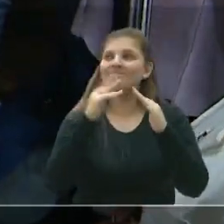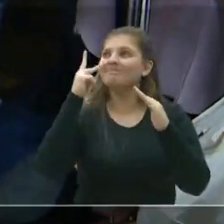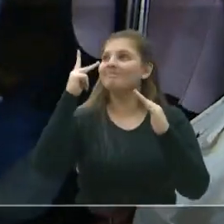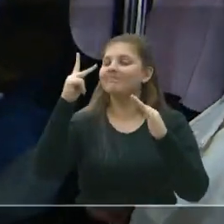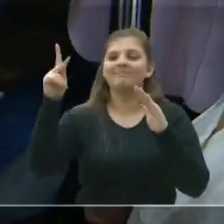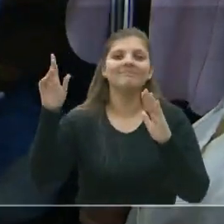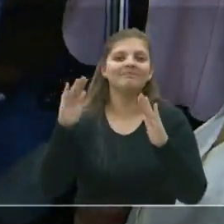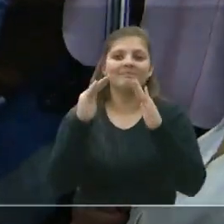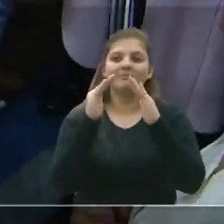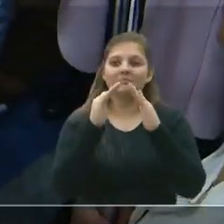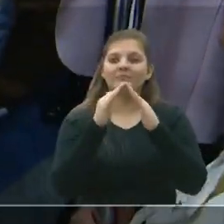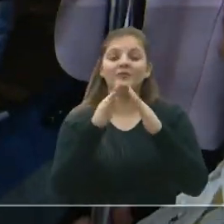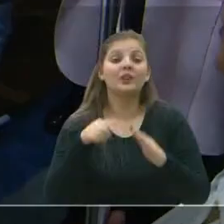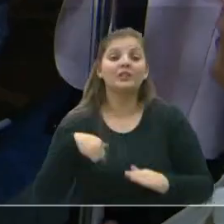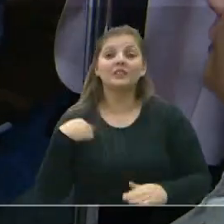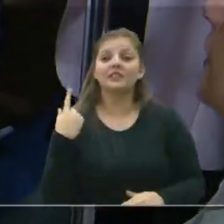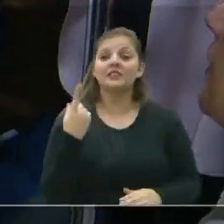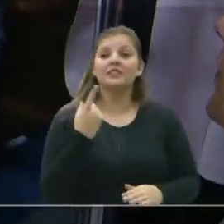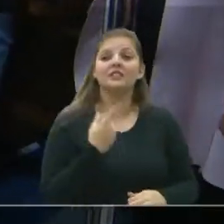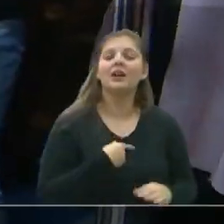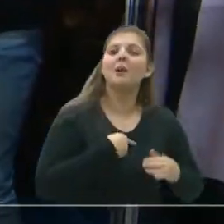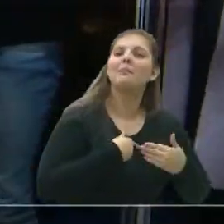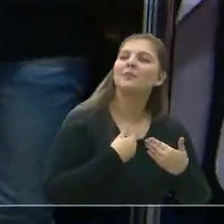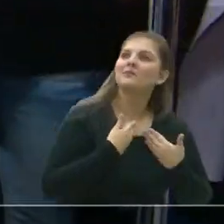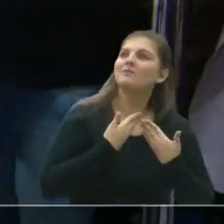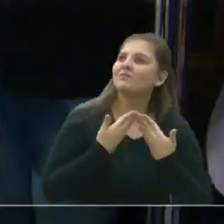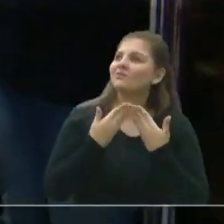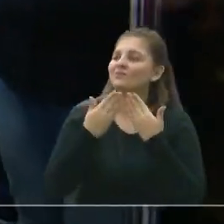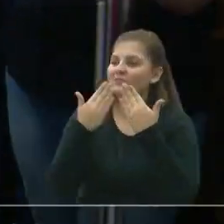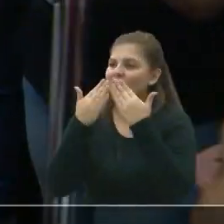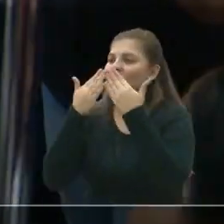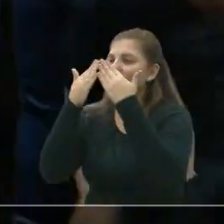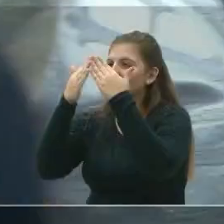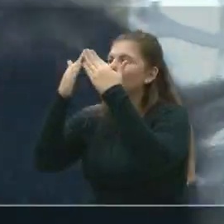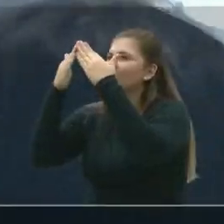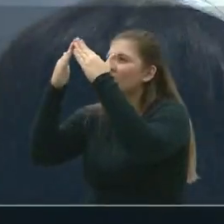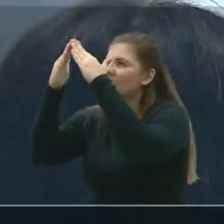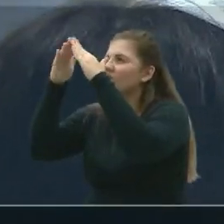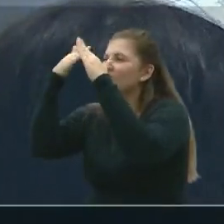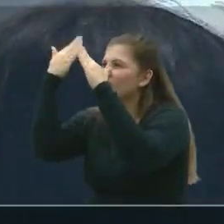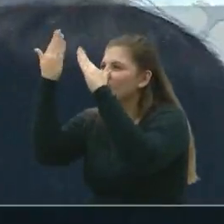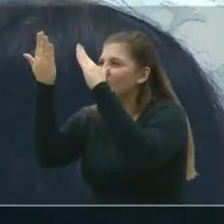é sua casa. Nós deixamos ela